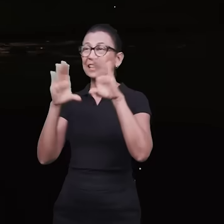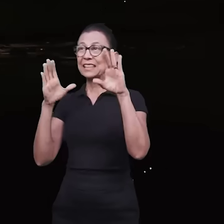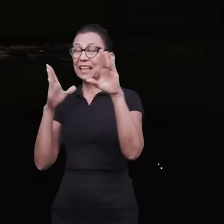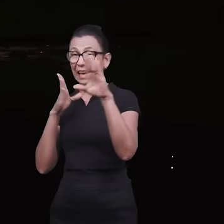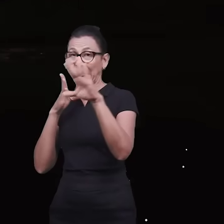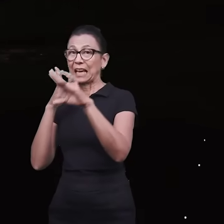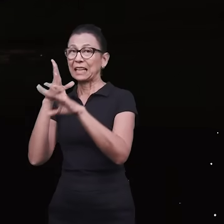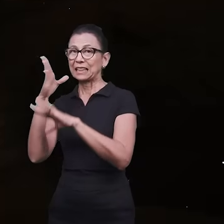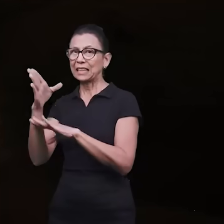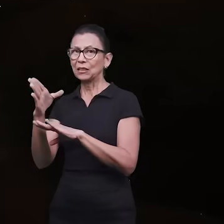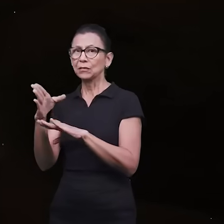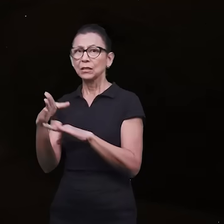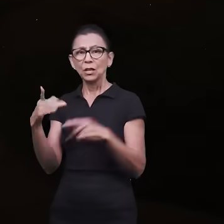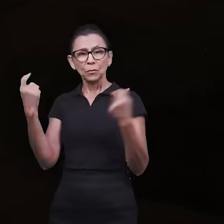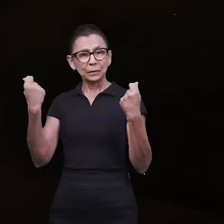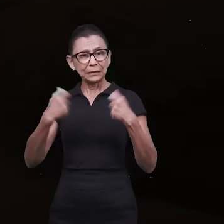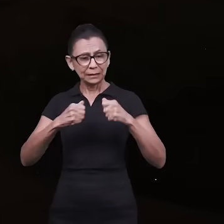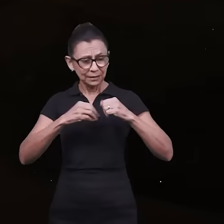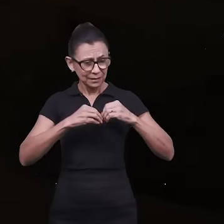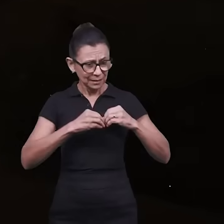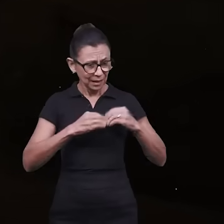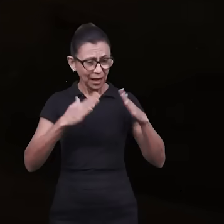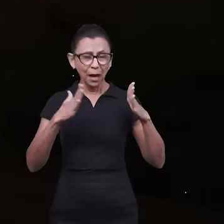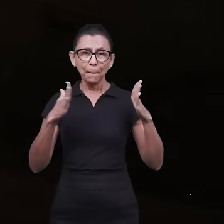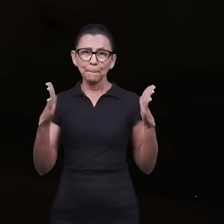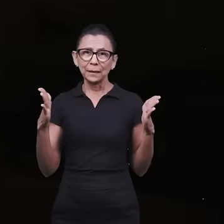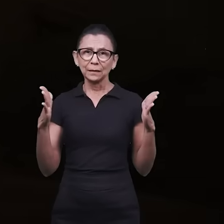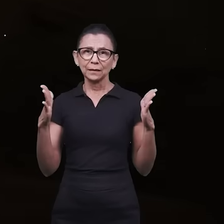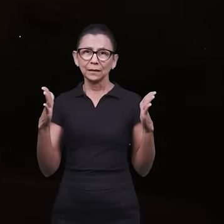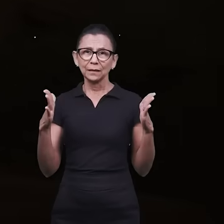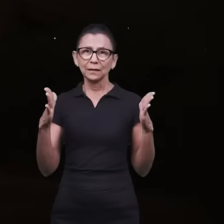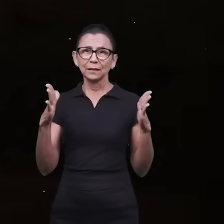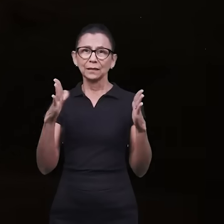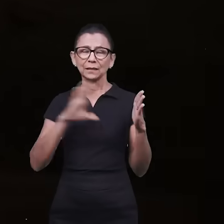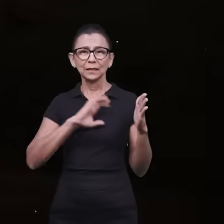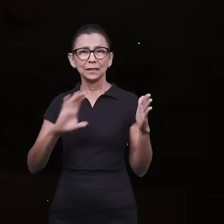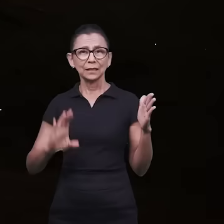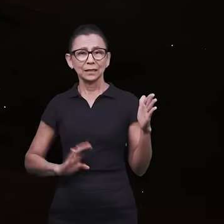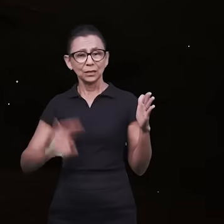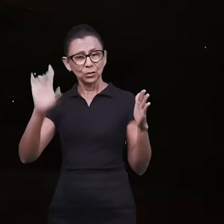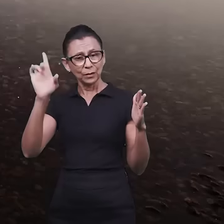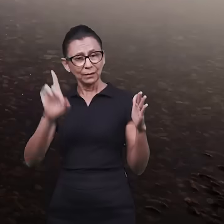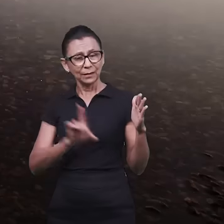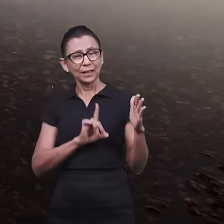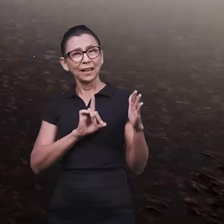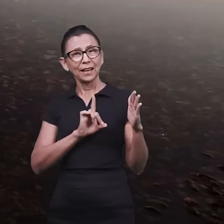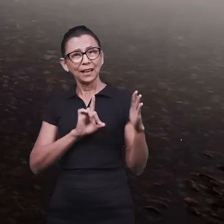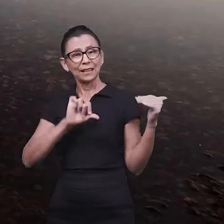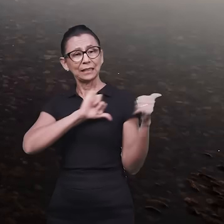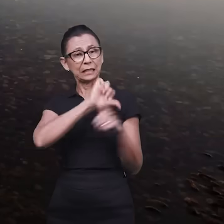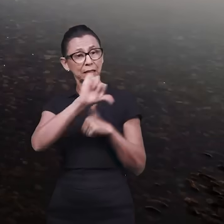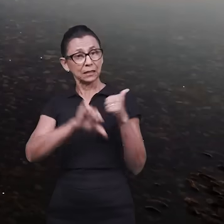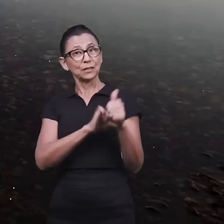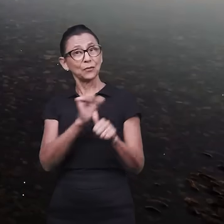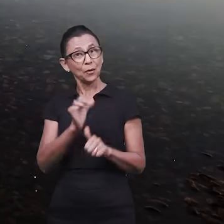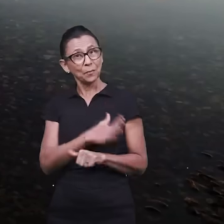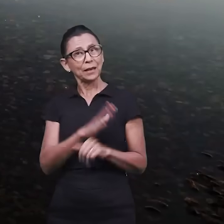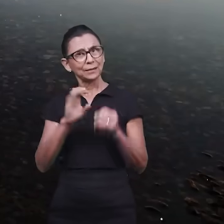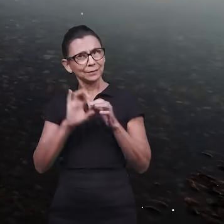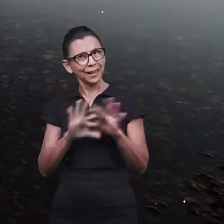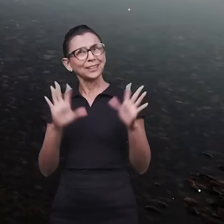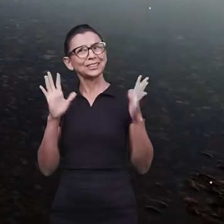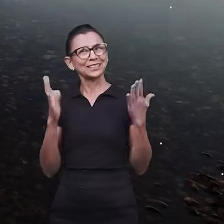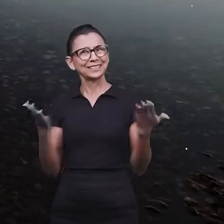denso véu. Abre o coração e deixa Cristo entrar e o sol em ti